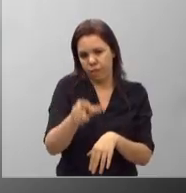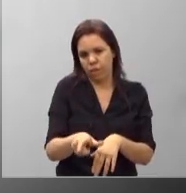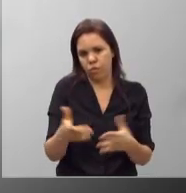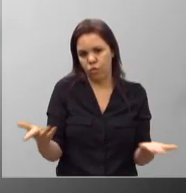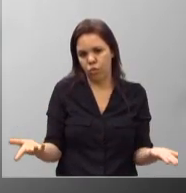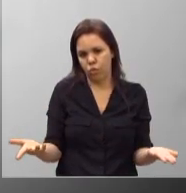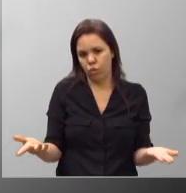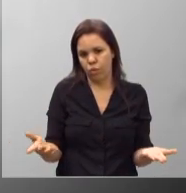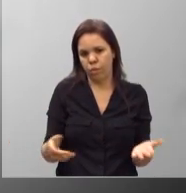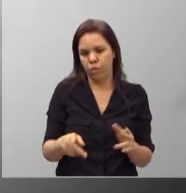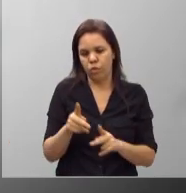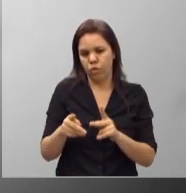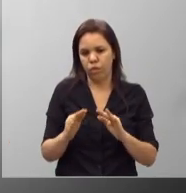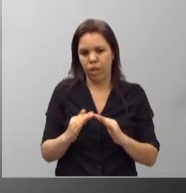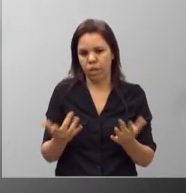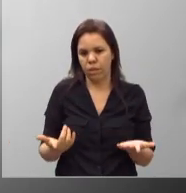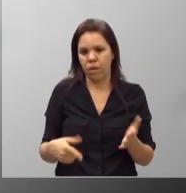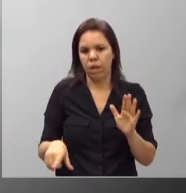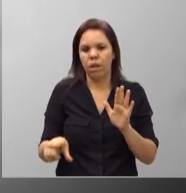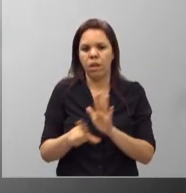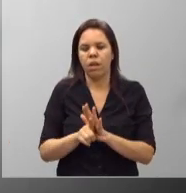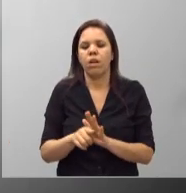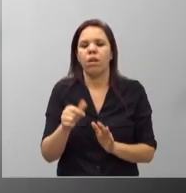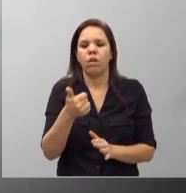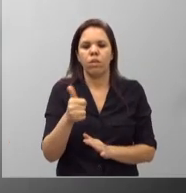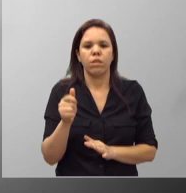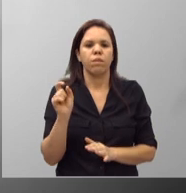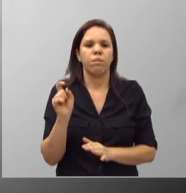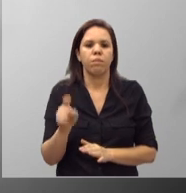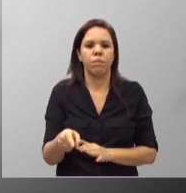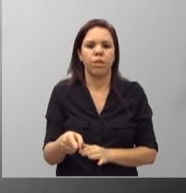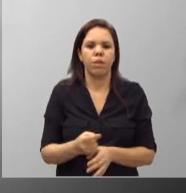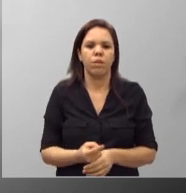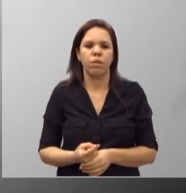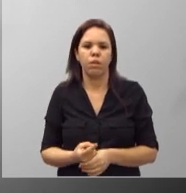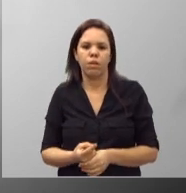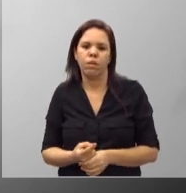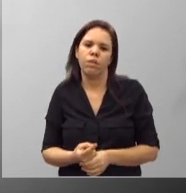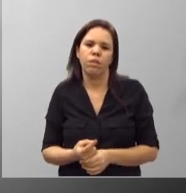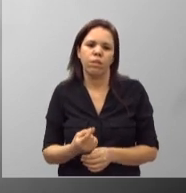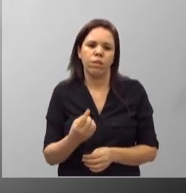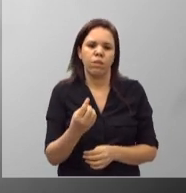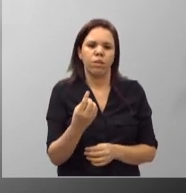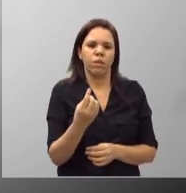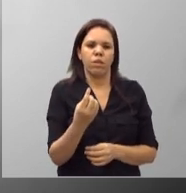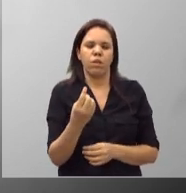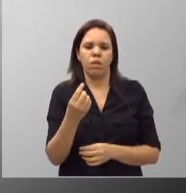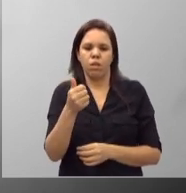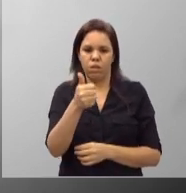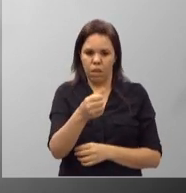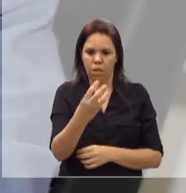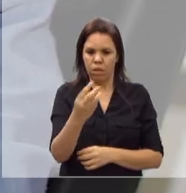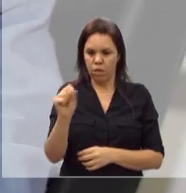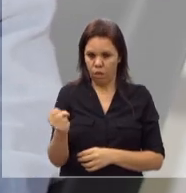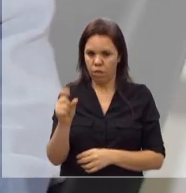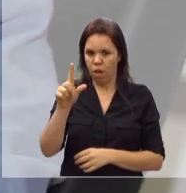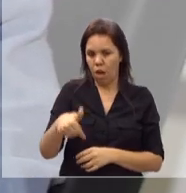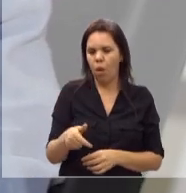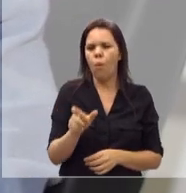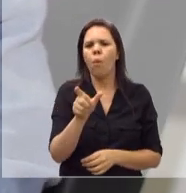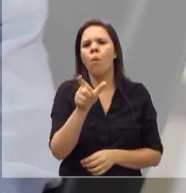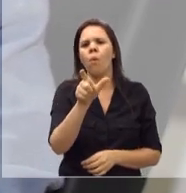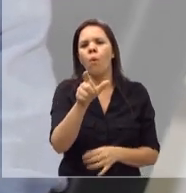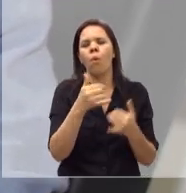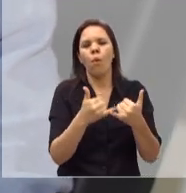Tem essa lei aqui, 11.138, que é o Passe Criança. Isso daí foi uma lei que nós criamos